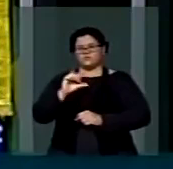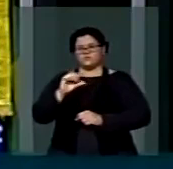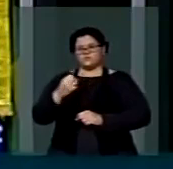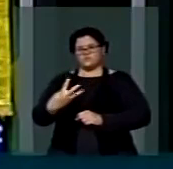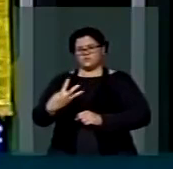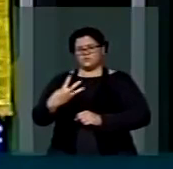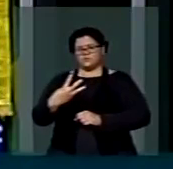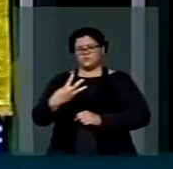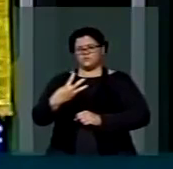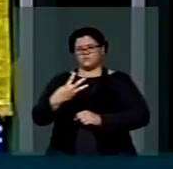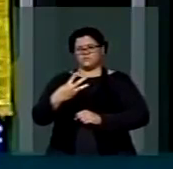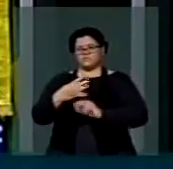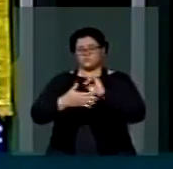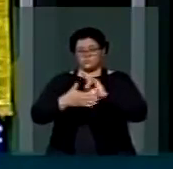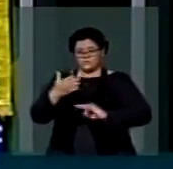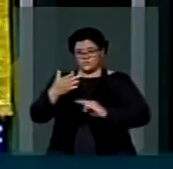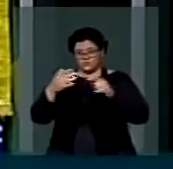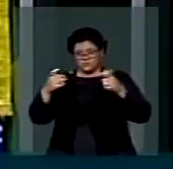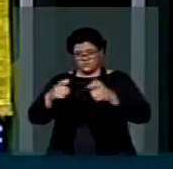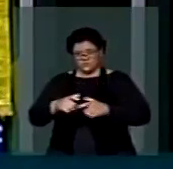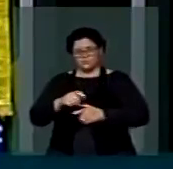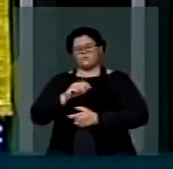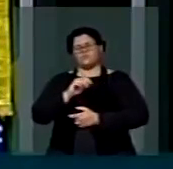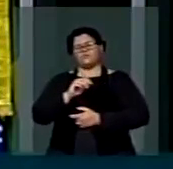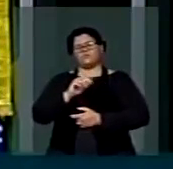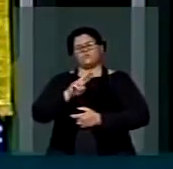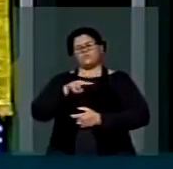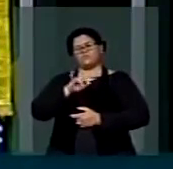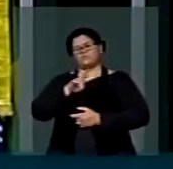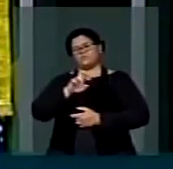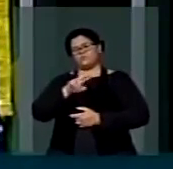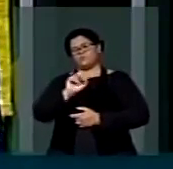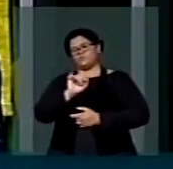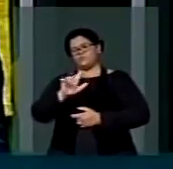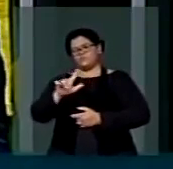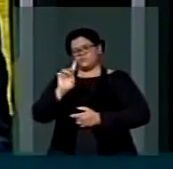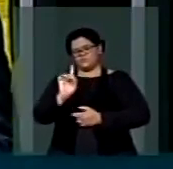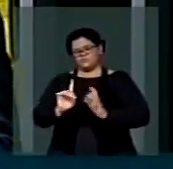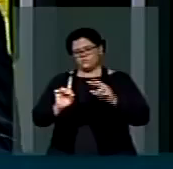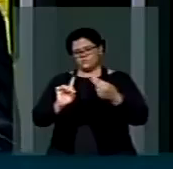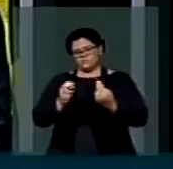da Declaração Universal dos Direitos Humanos.